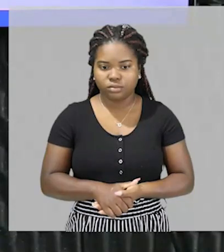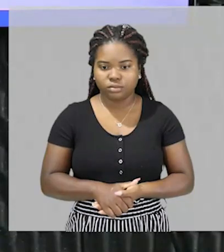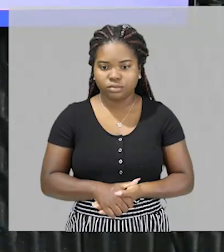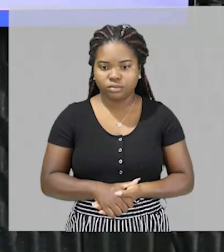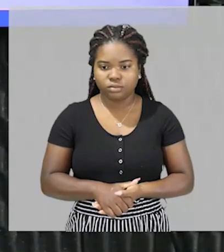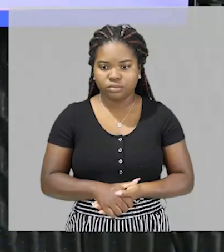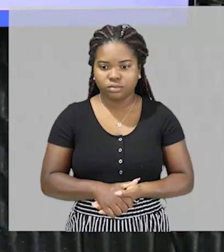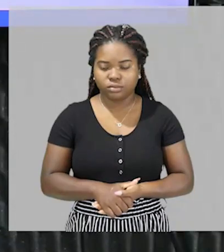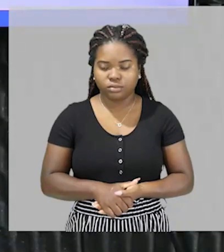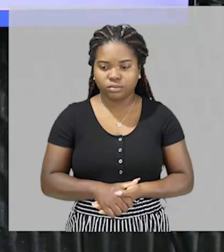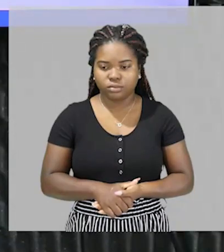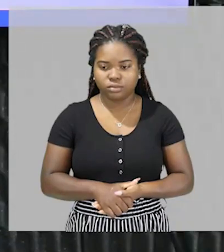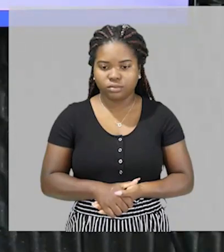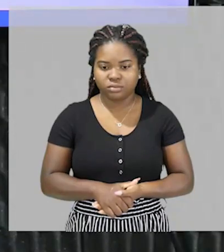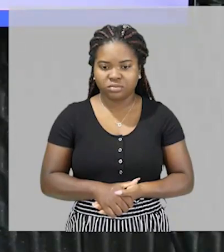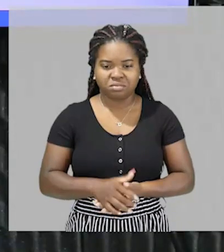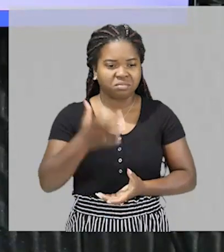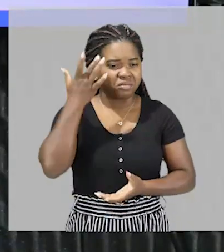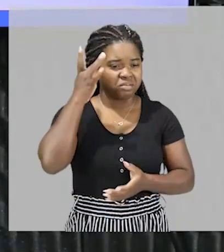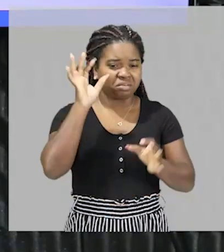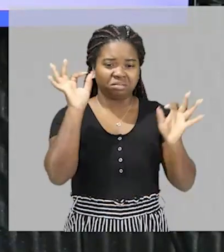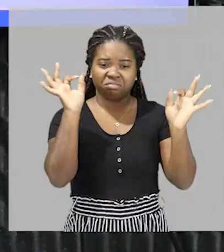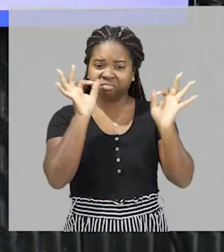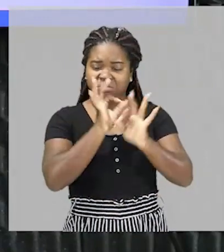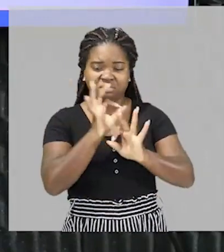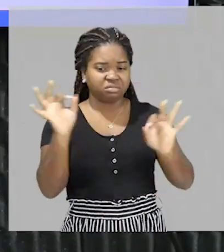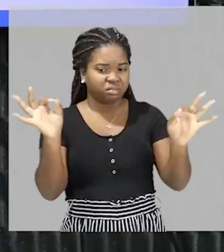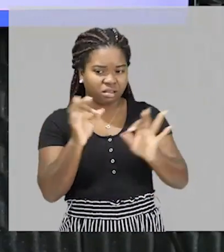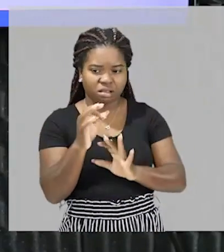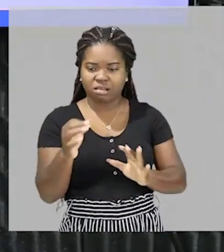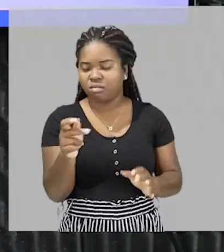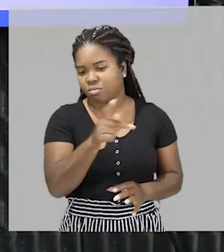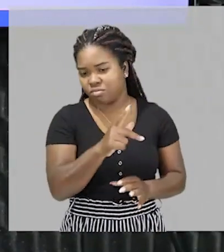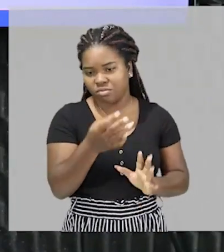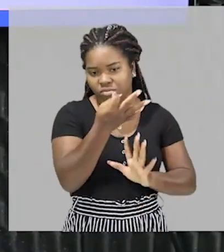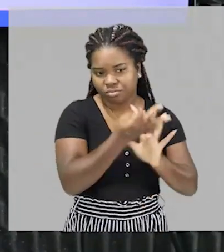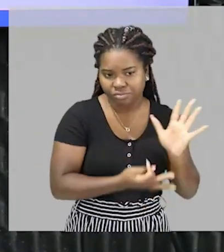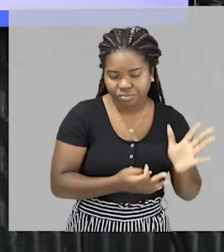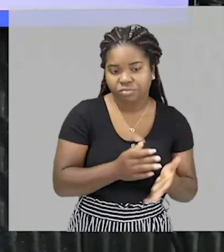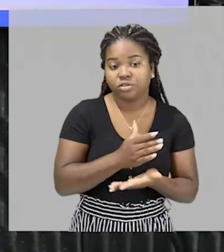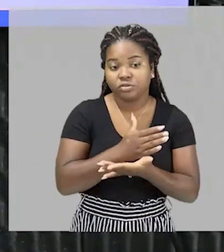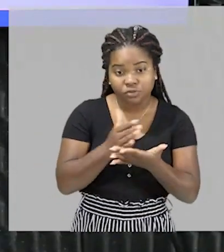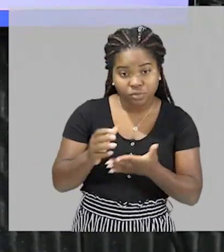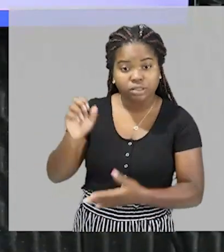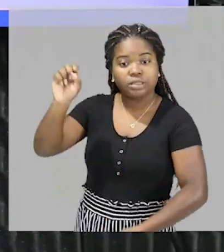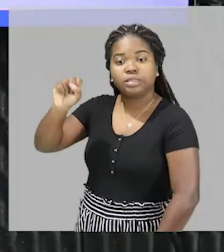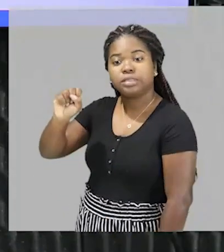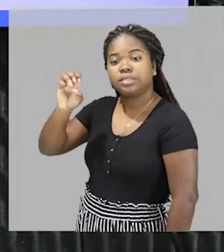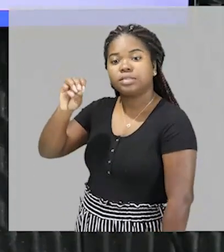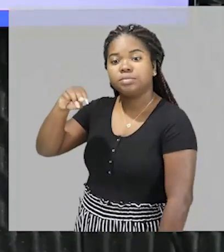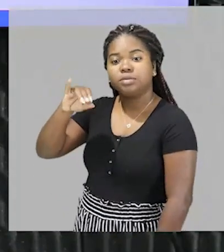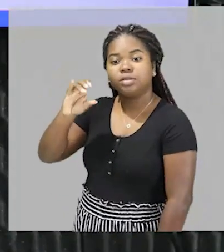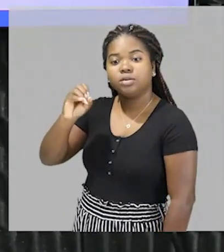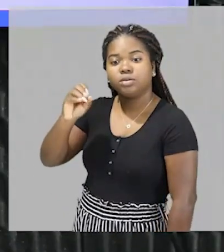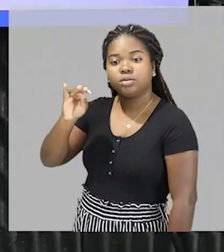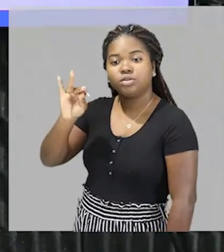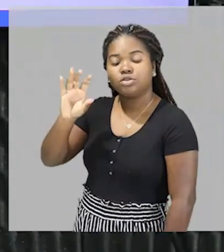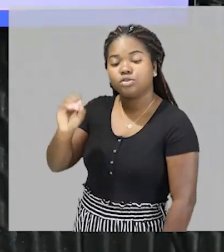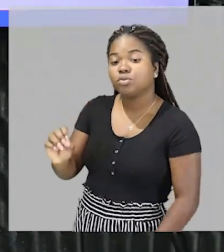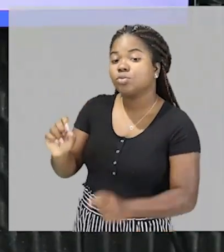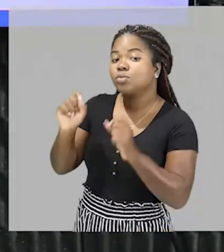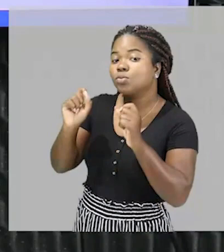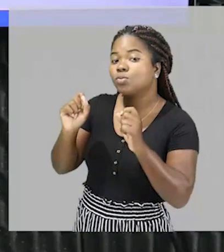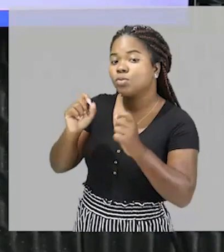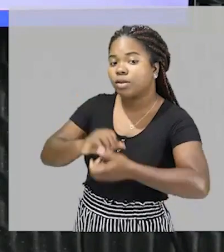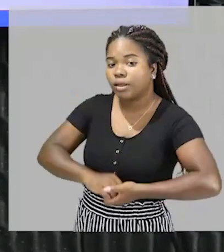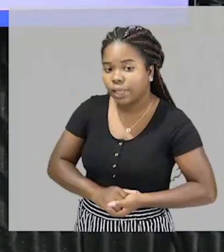verbais. Não entendi nada, professor. Pois é, vamos começar pelo semiótico. Semiótico é uma